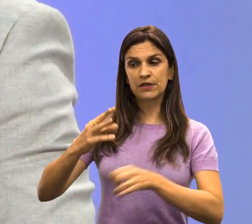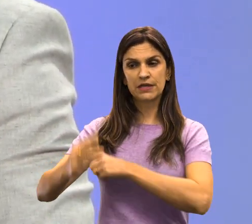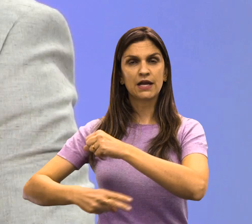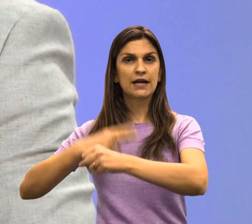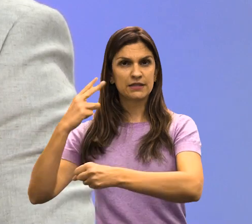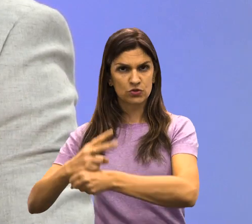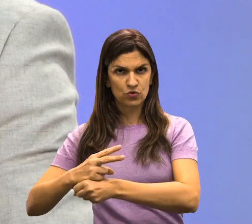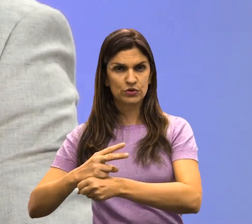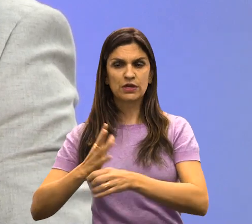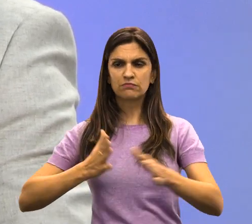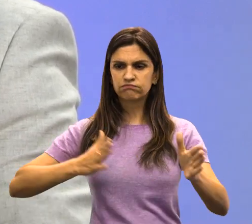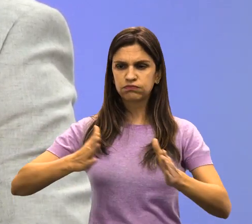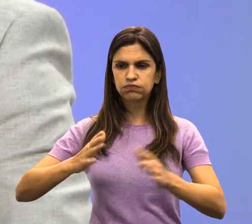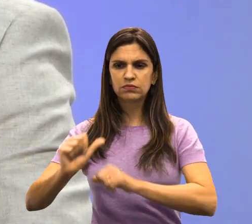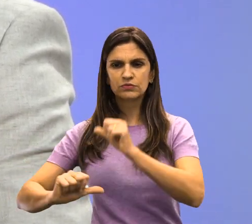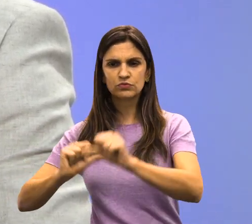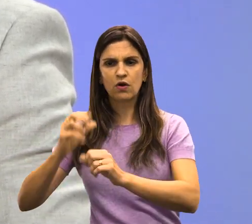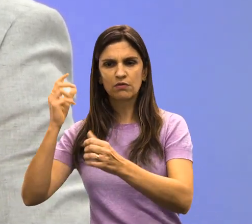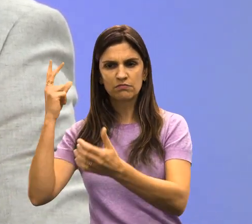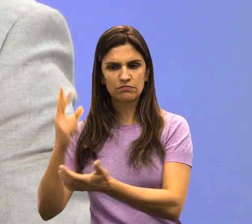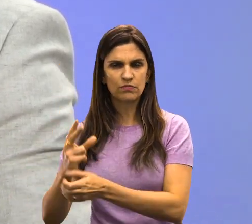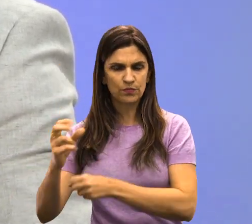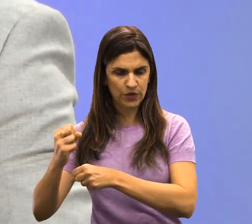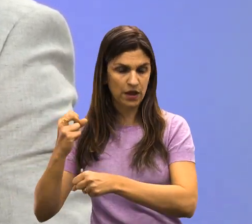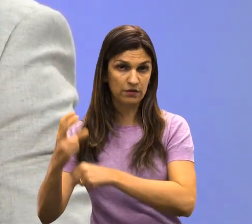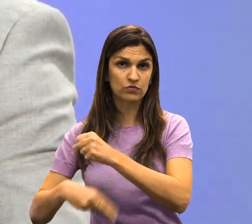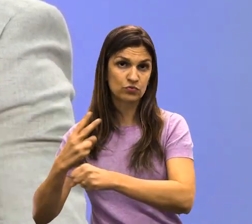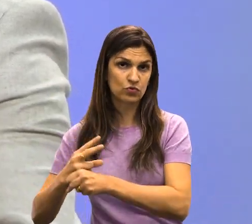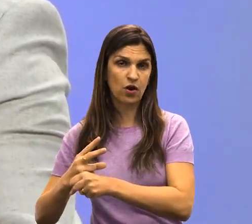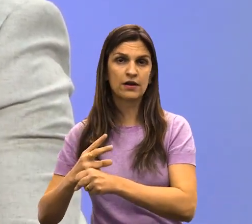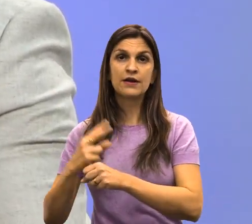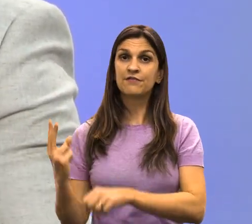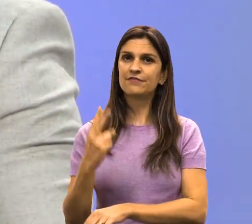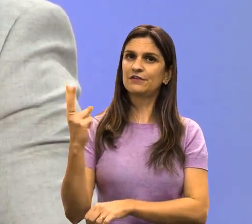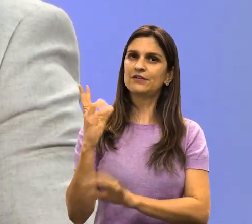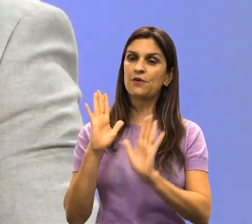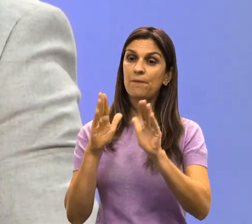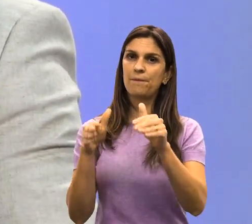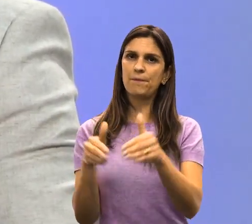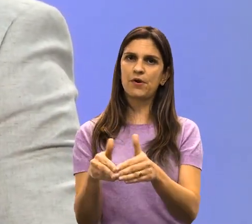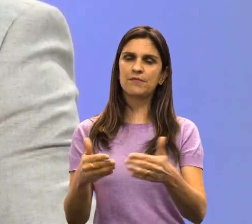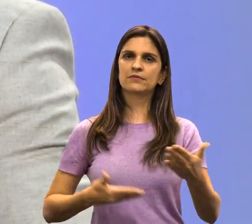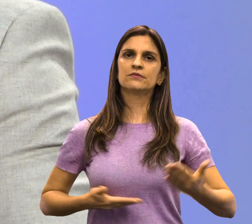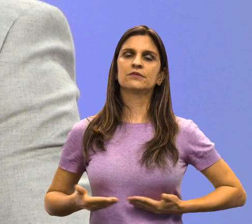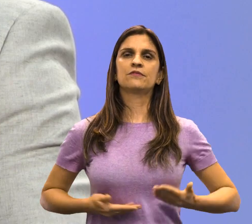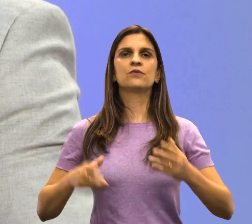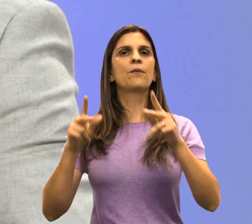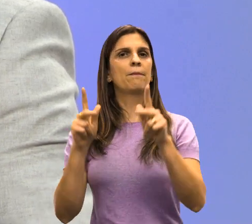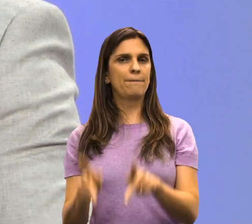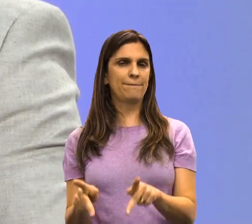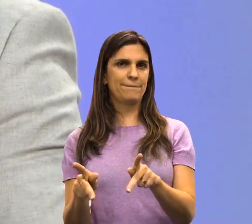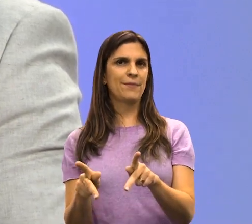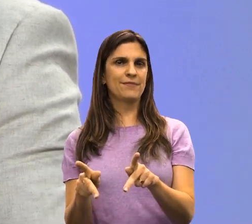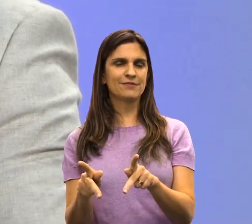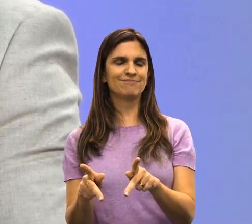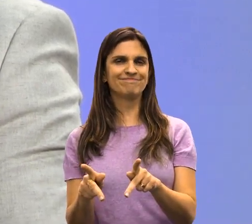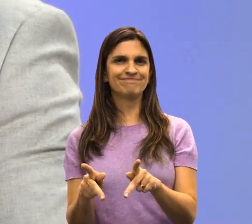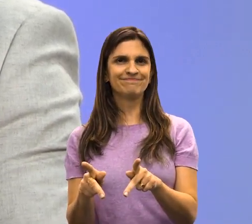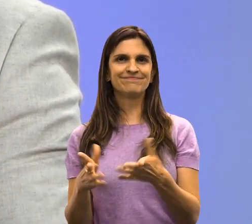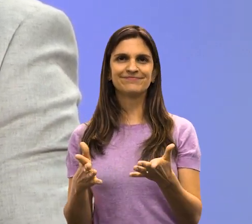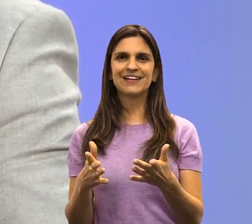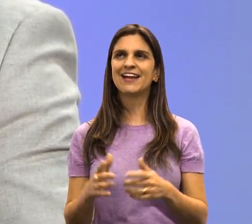a 24 meses, mas é uma garantia para esse trabalhador, é uma valorização do servidor público, que é uma